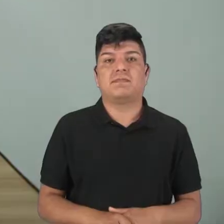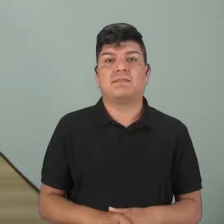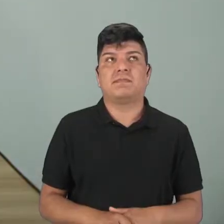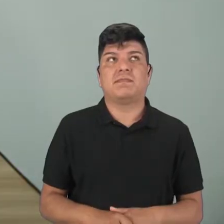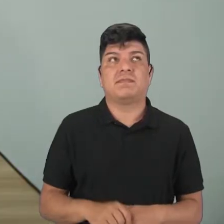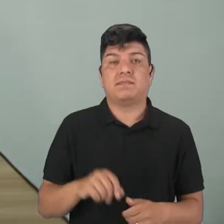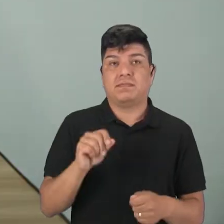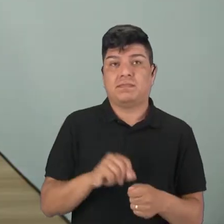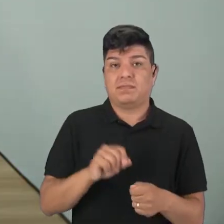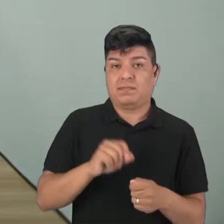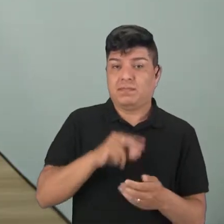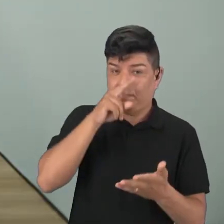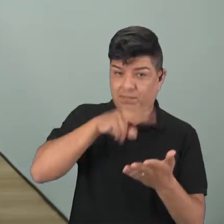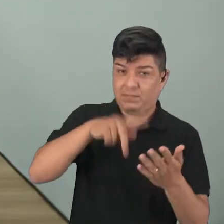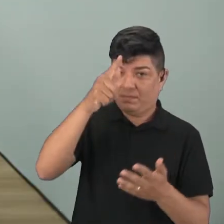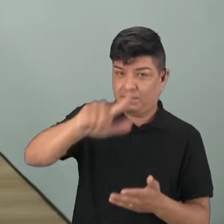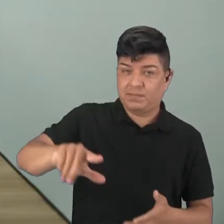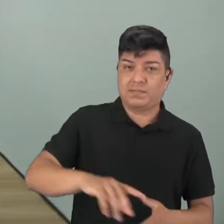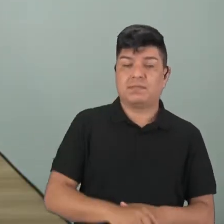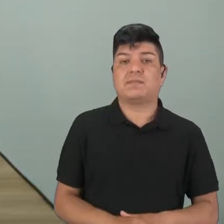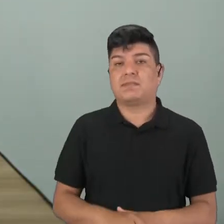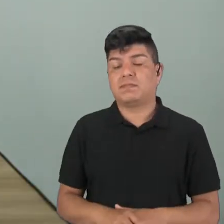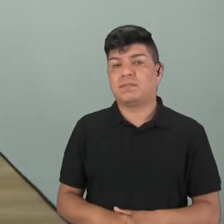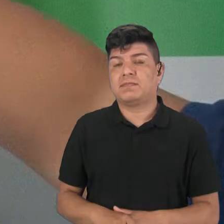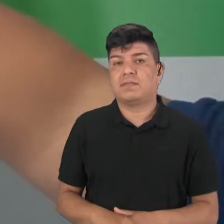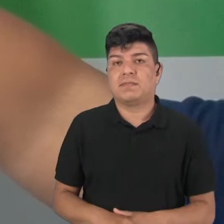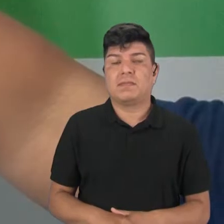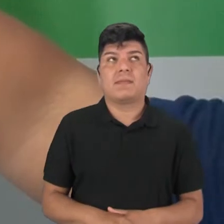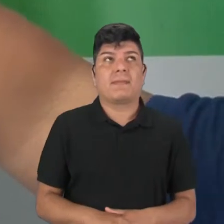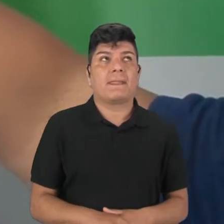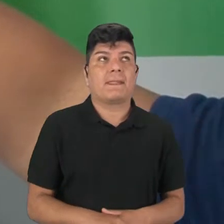Vamos fazer a leitura mais uma vez? Vamos lá?